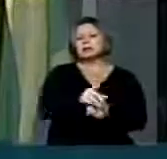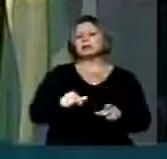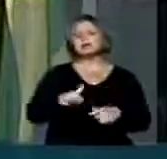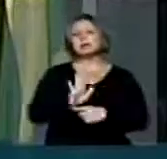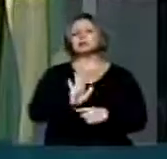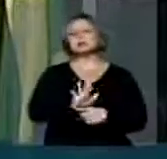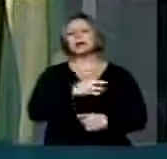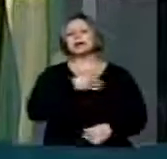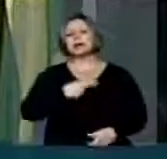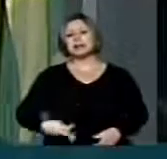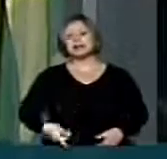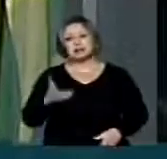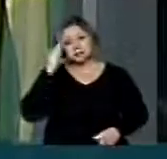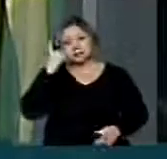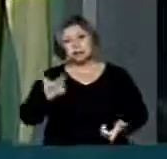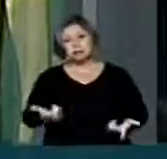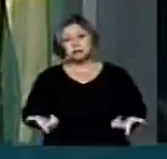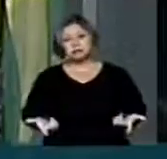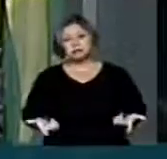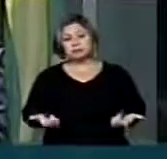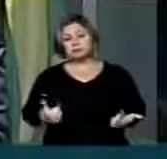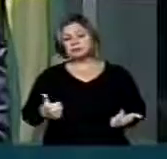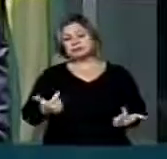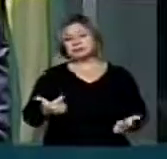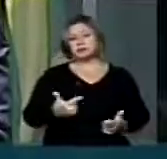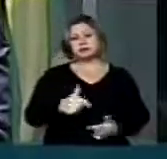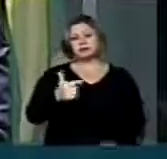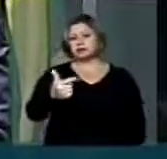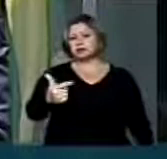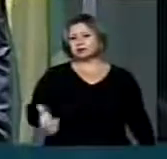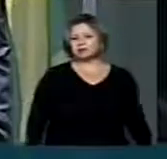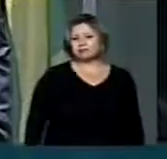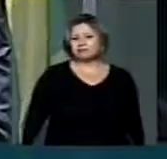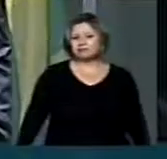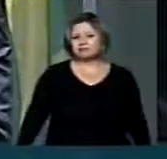rei? Acontece que não eram